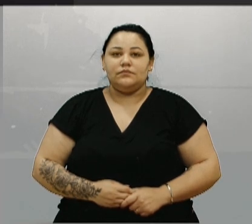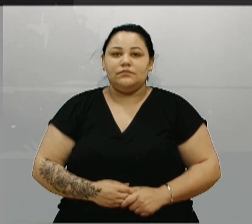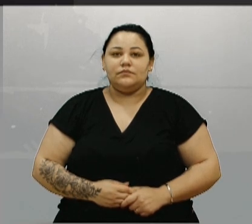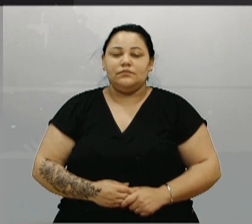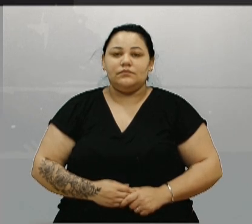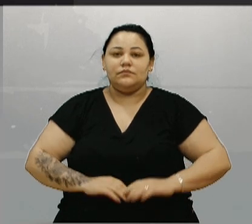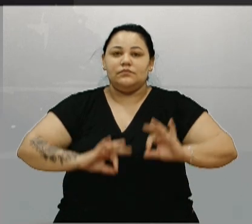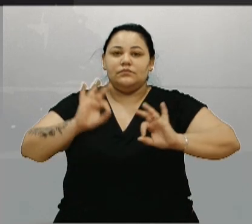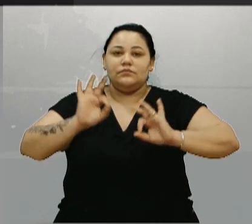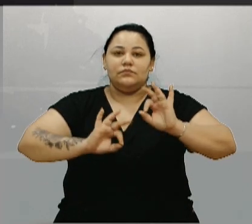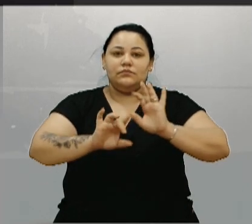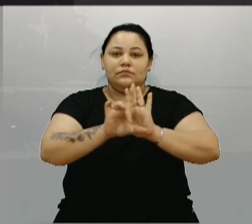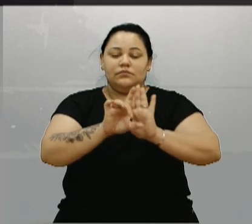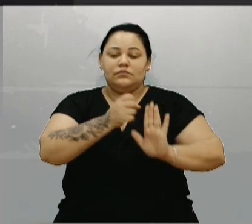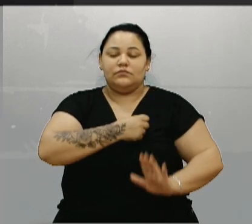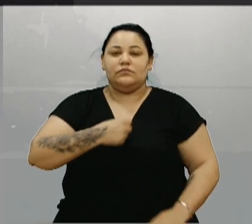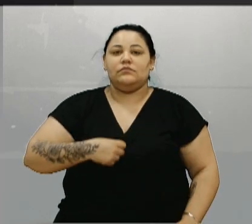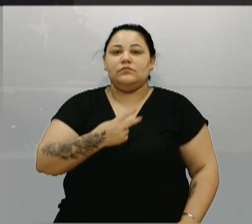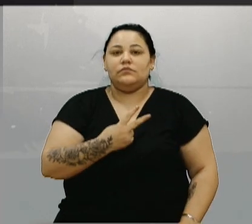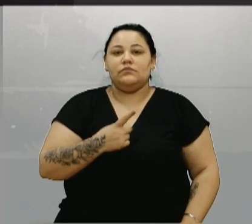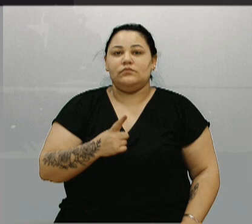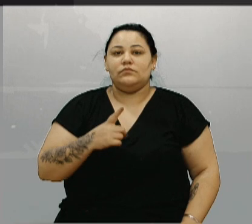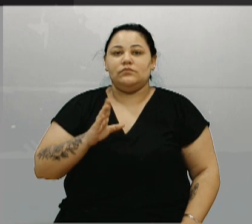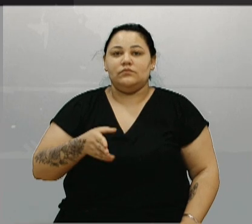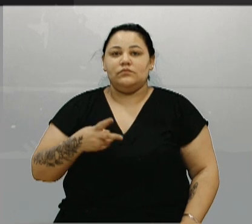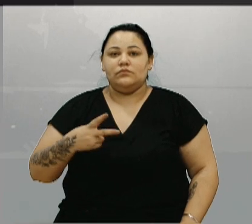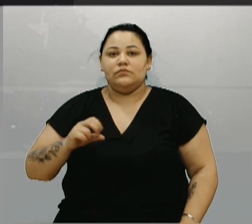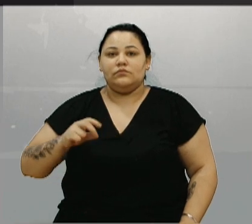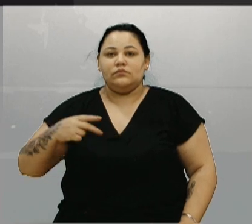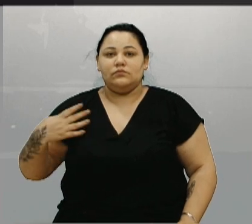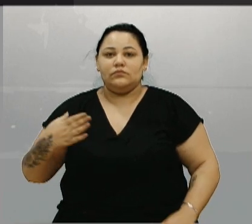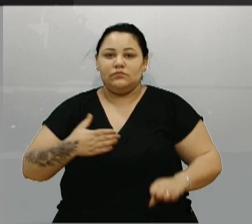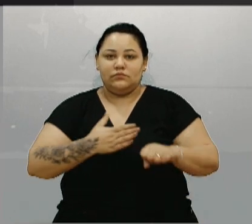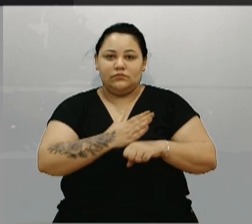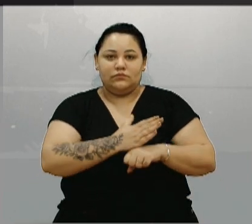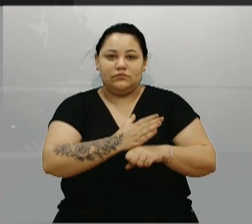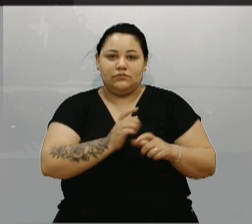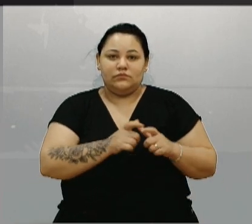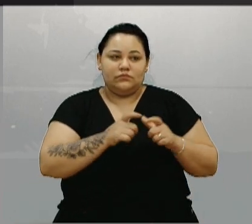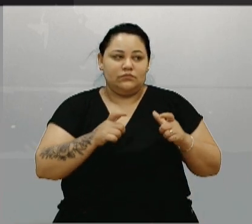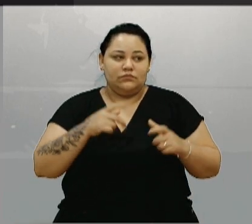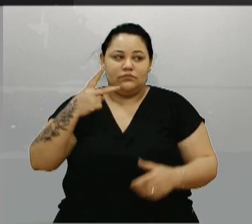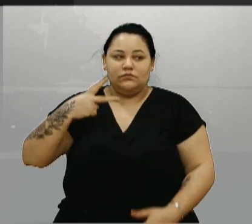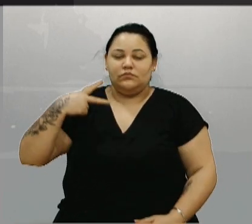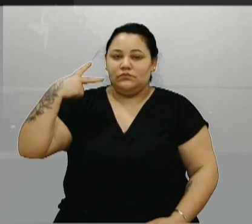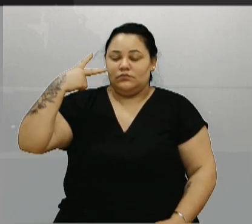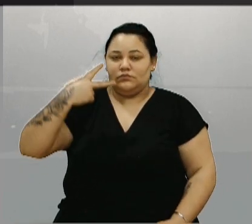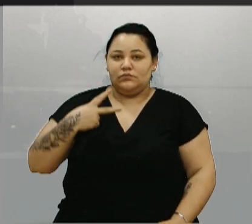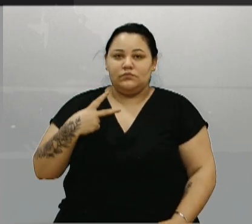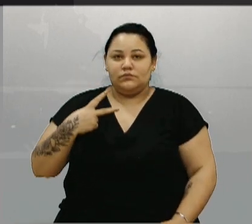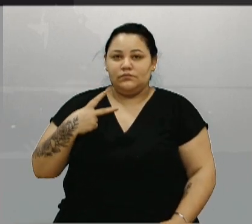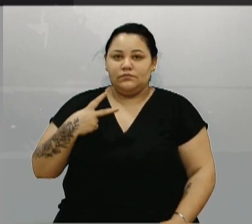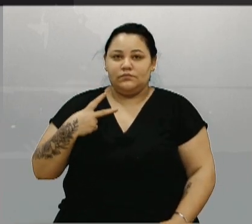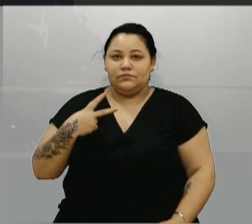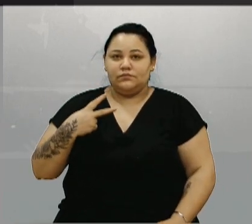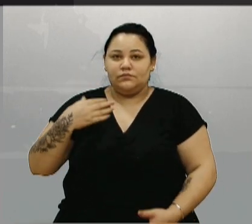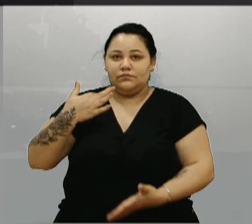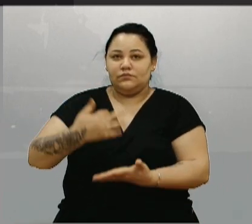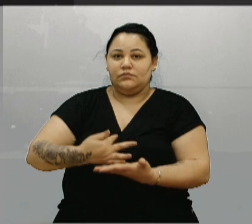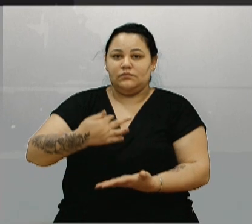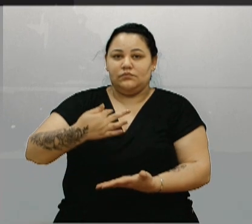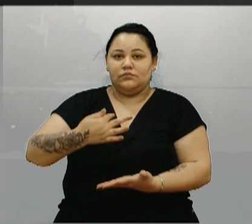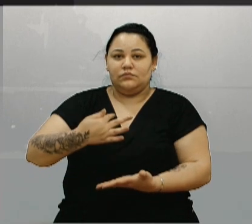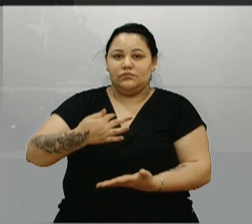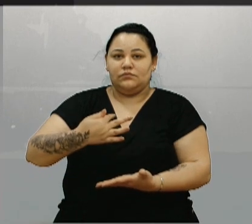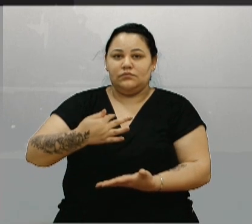O projeto de lei número 21/2024 foi aprovado por unanimidade das vereadoras e vereadores, ausência